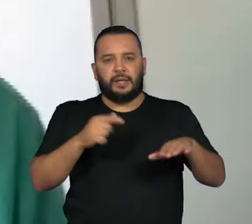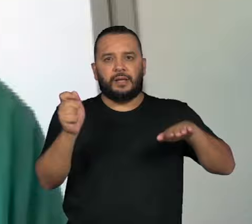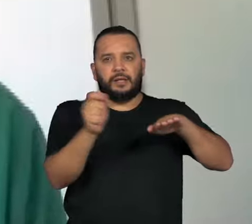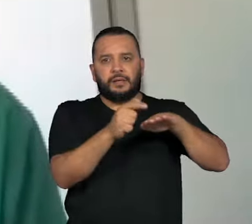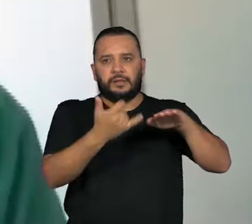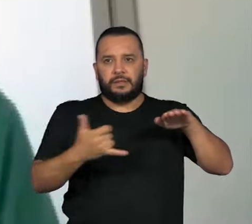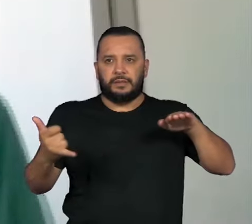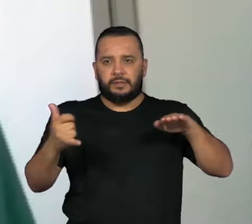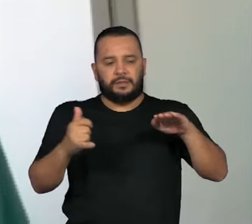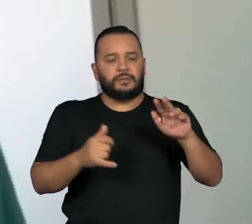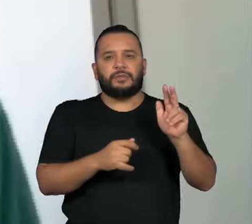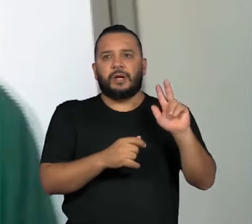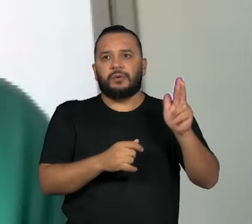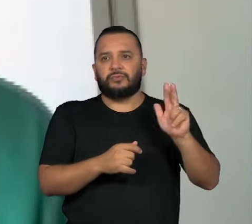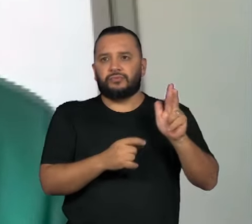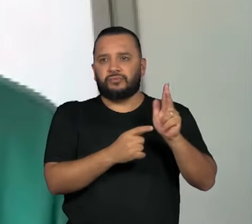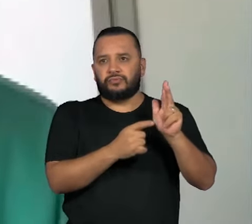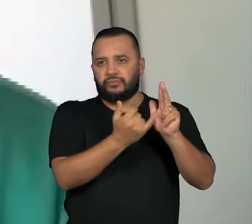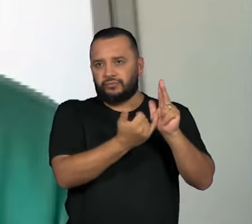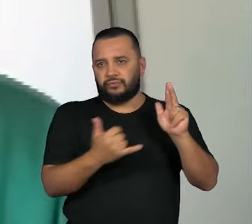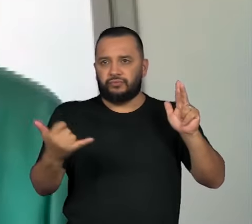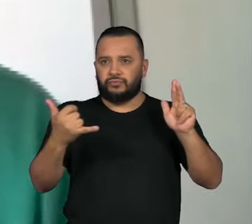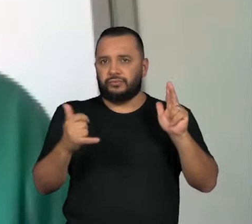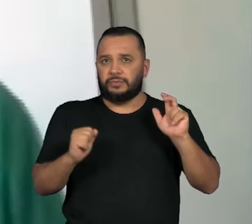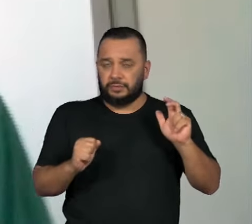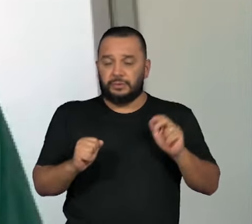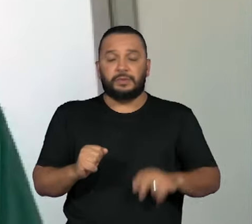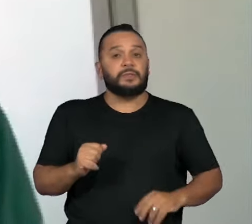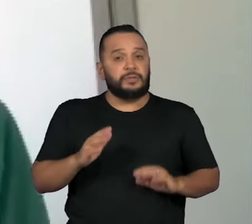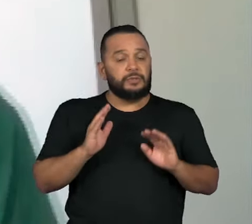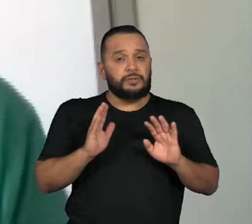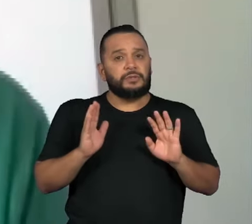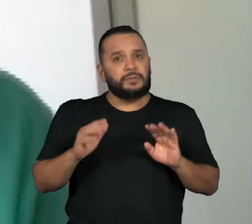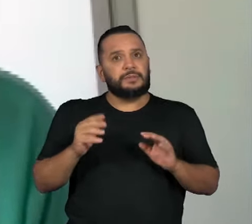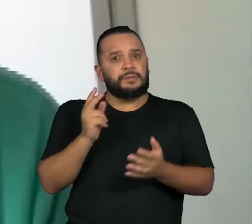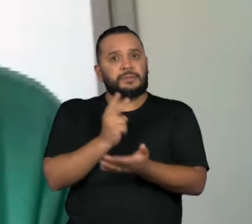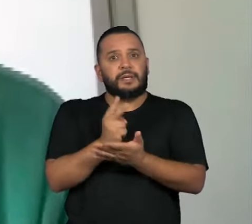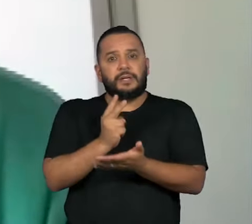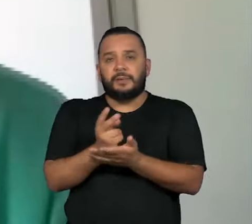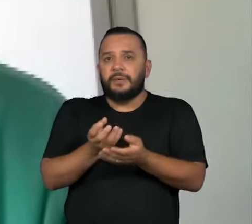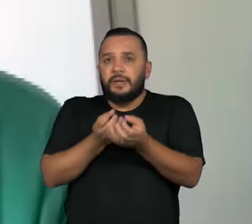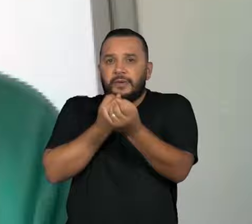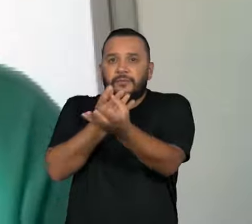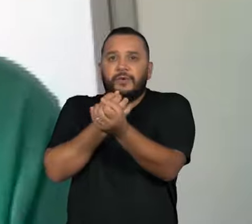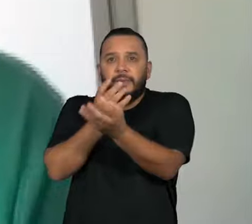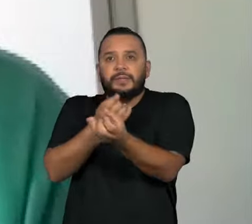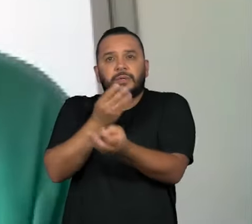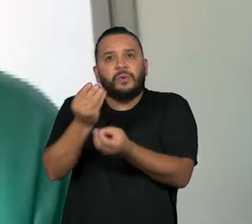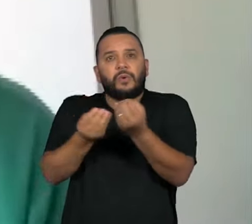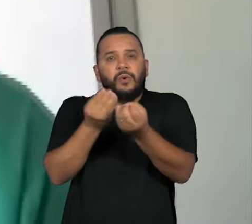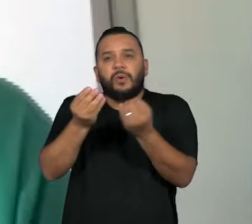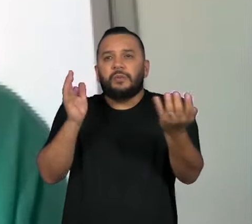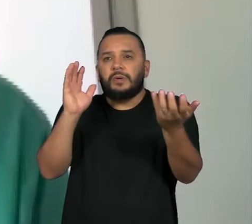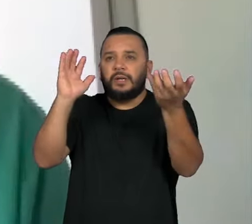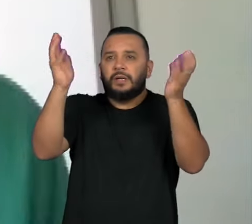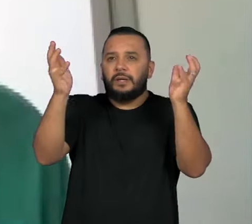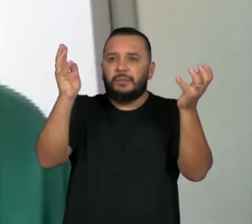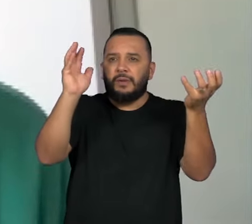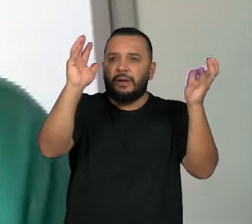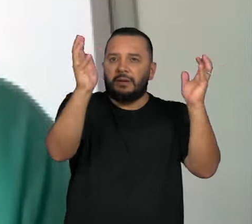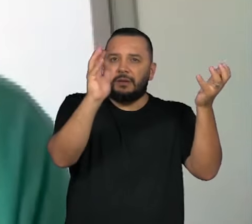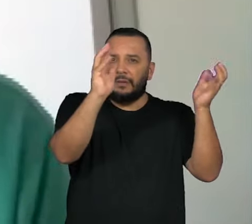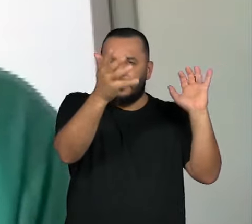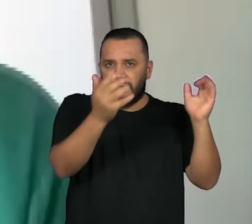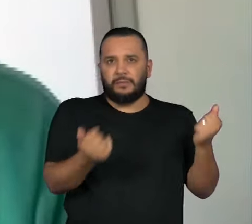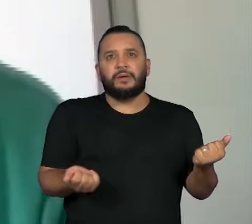que durante 365 dias do ano coletam dados ambientais. Que dados?